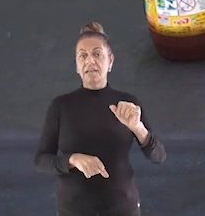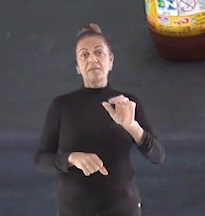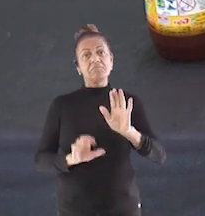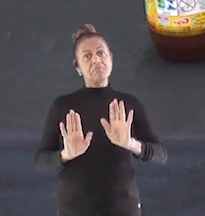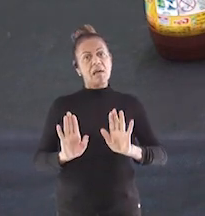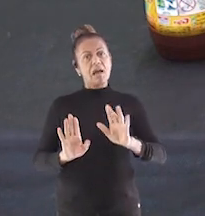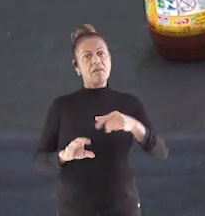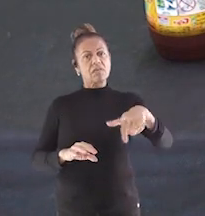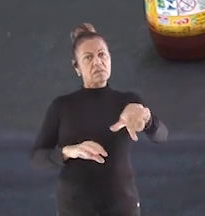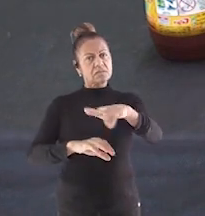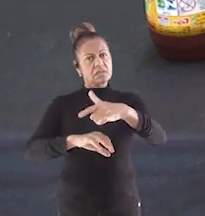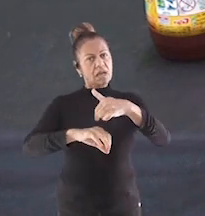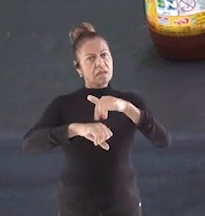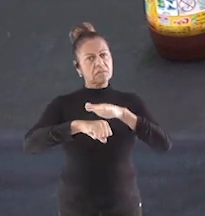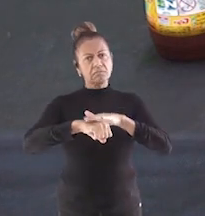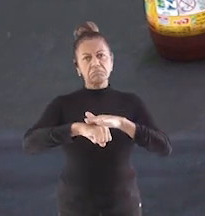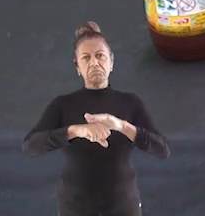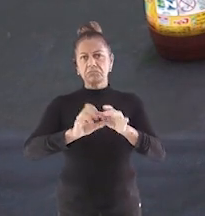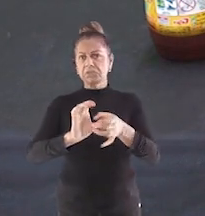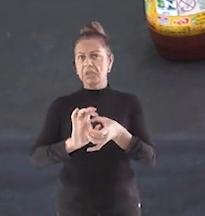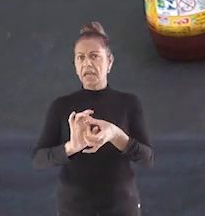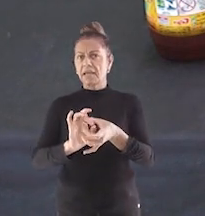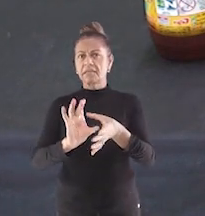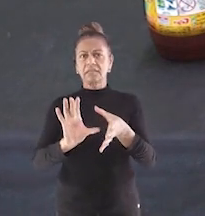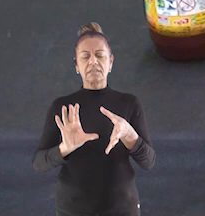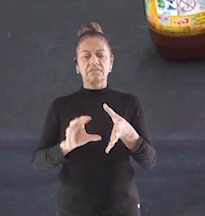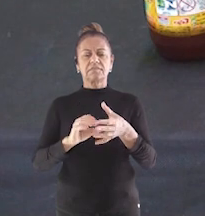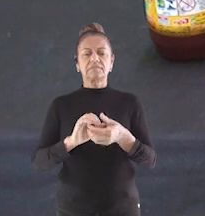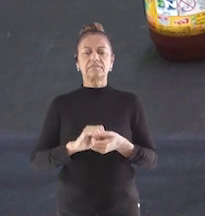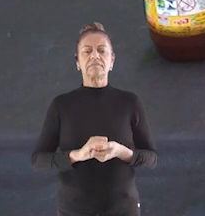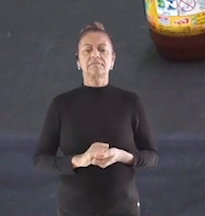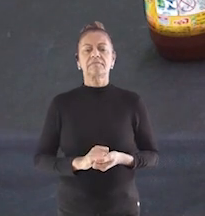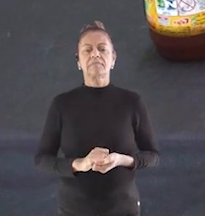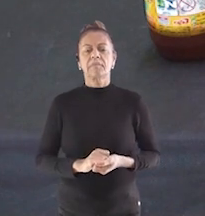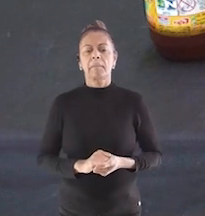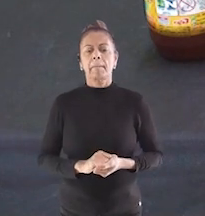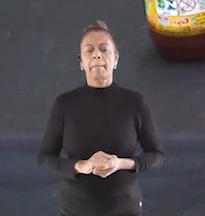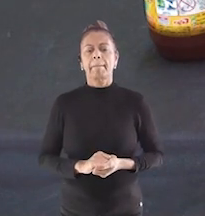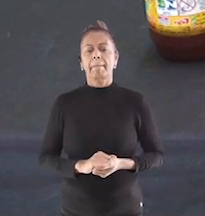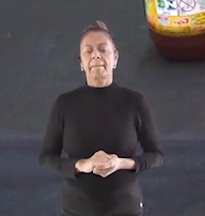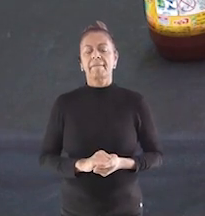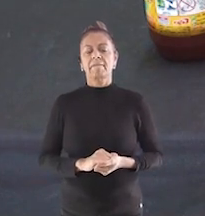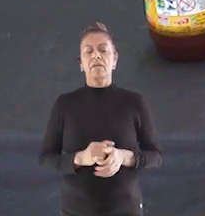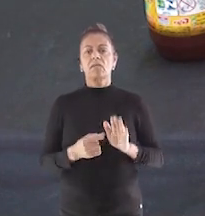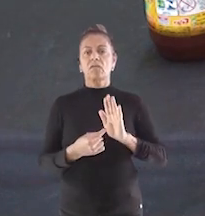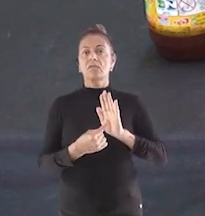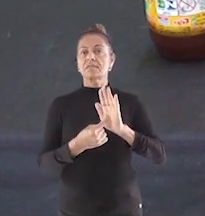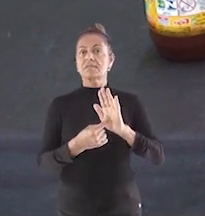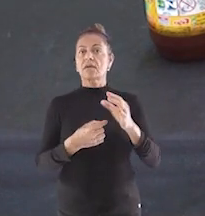você quiser. E aí, no caso, você pega a tinta guache e pinta aqui por fora.